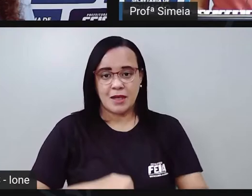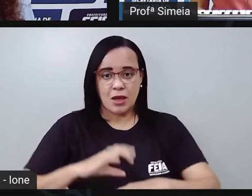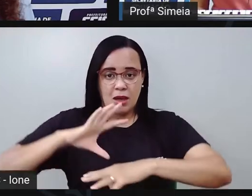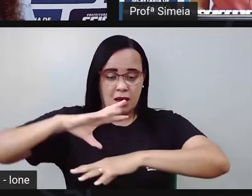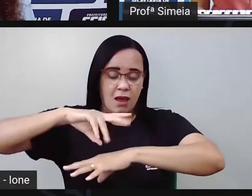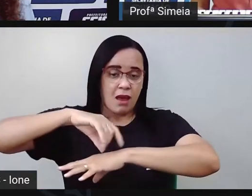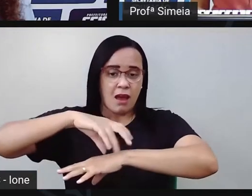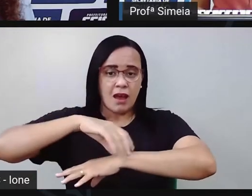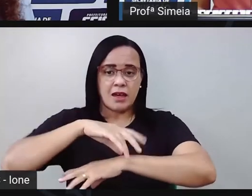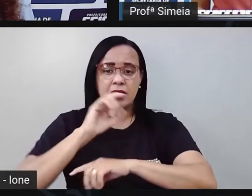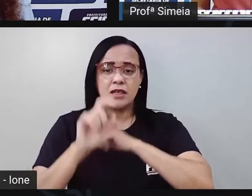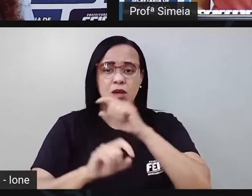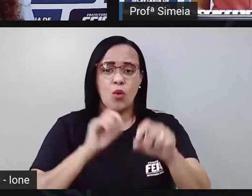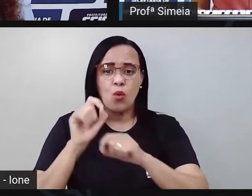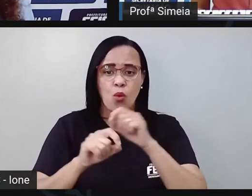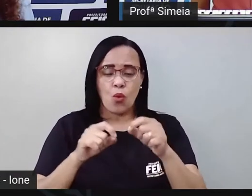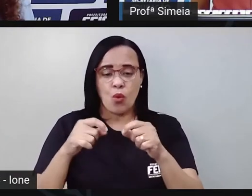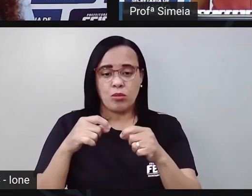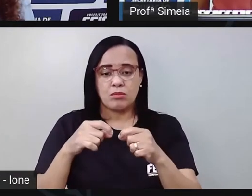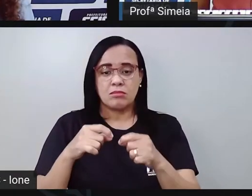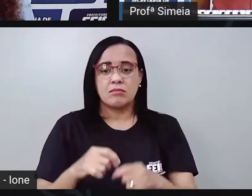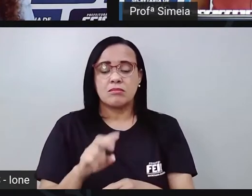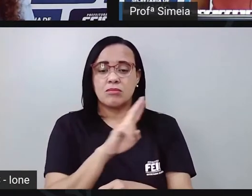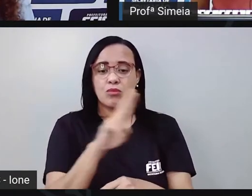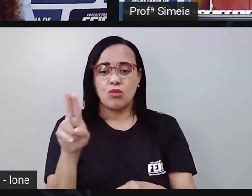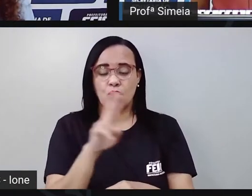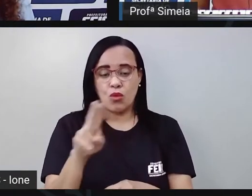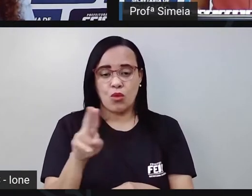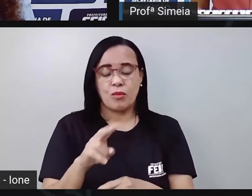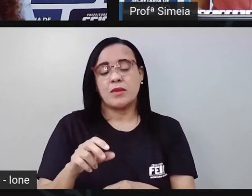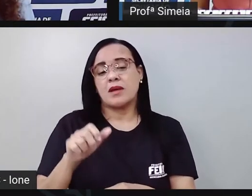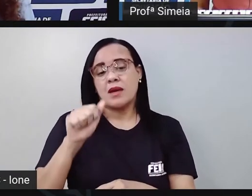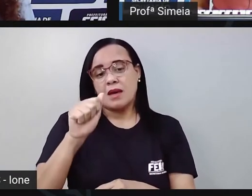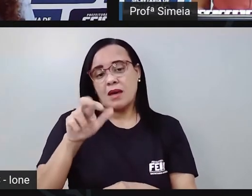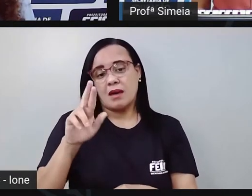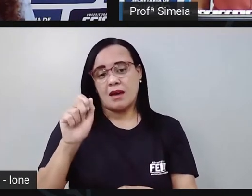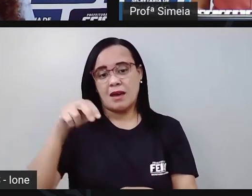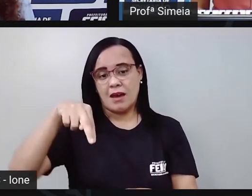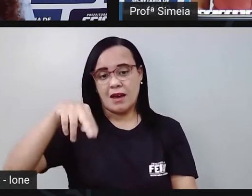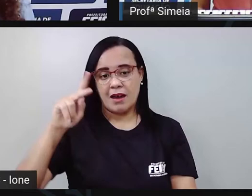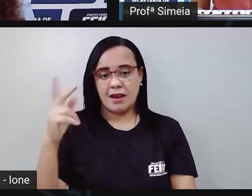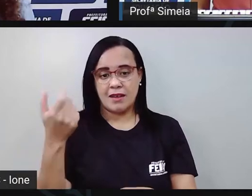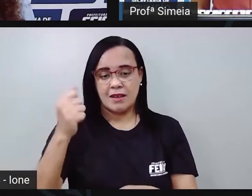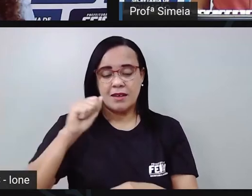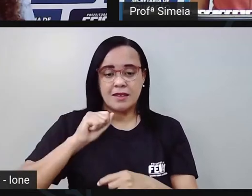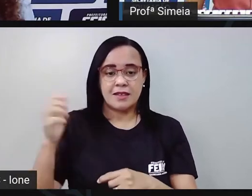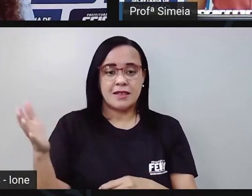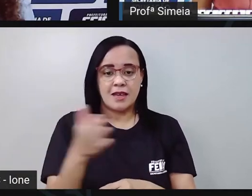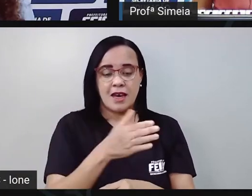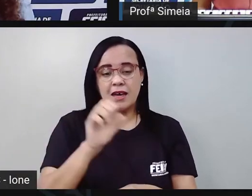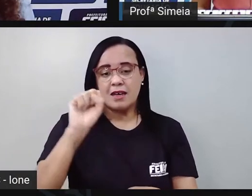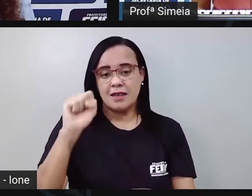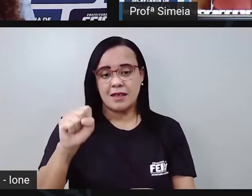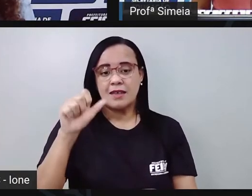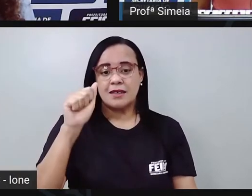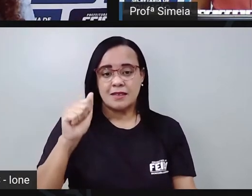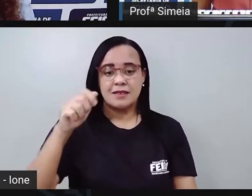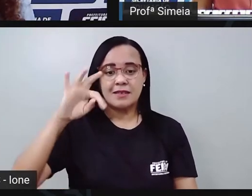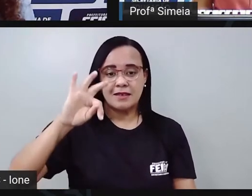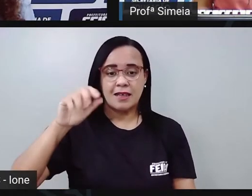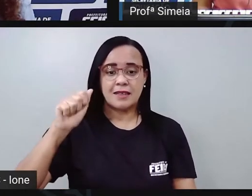música se chama Aranha sapateira essa música de um cantor de um professor muito querido